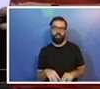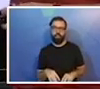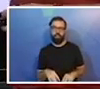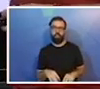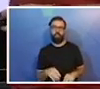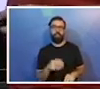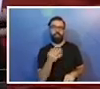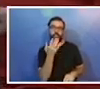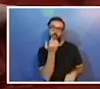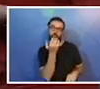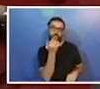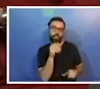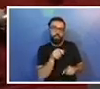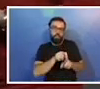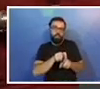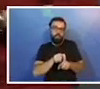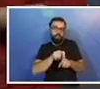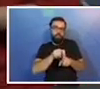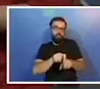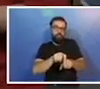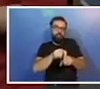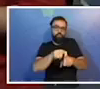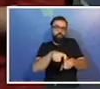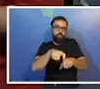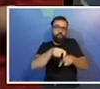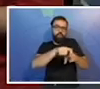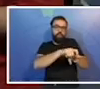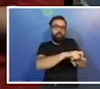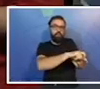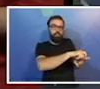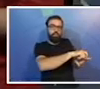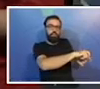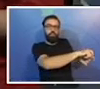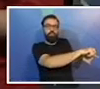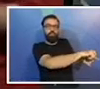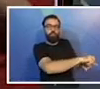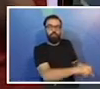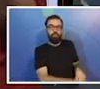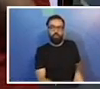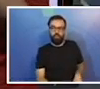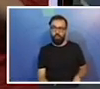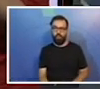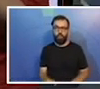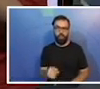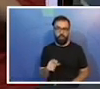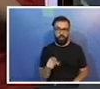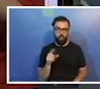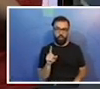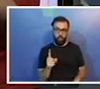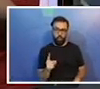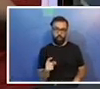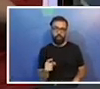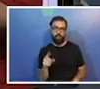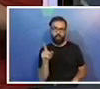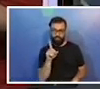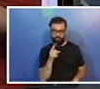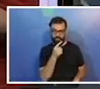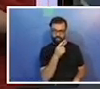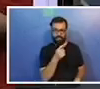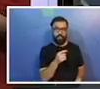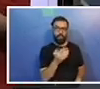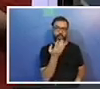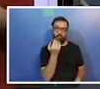de moluscos. Uma dessas é a comilesma. Uma cobra dessas, ela é chamada